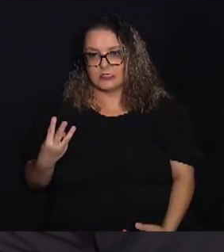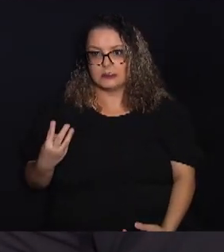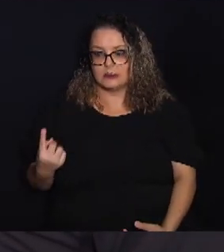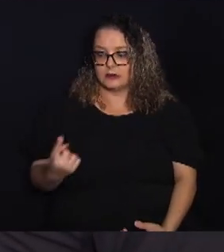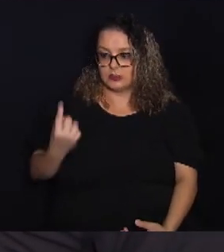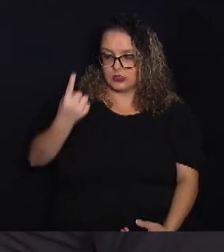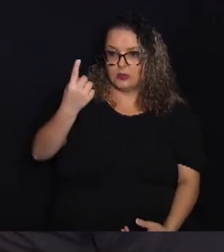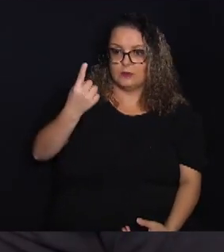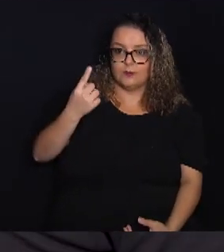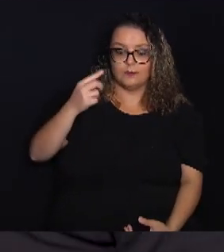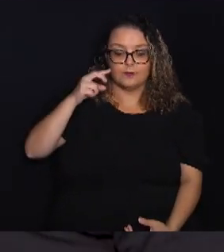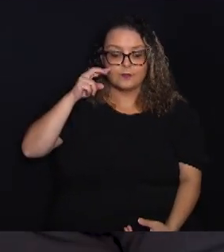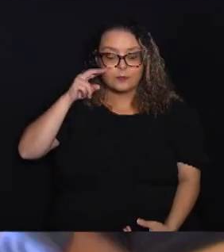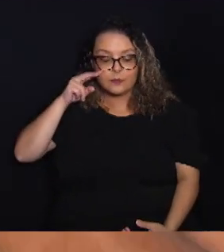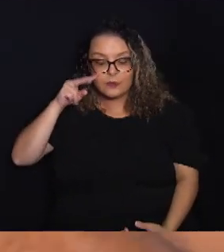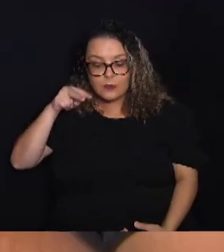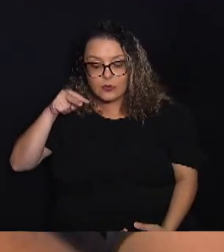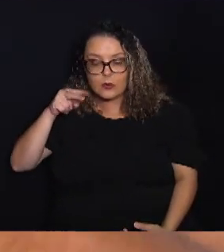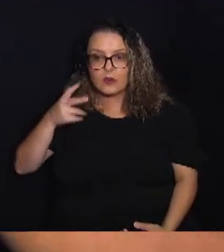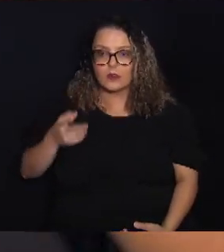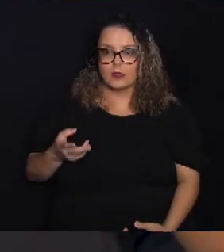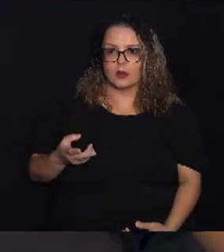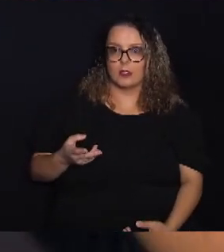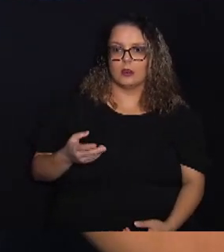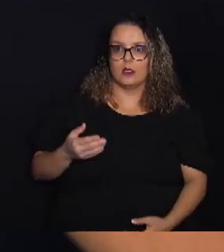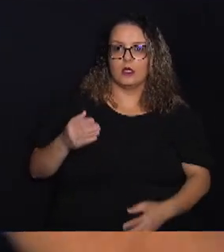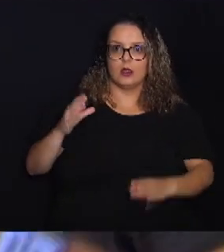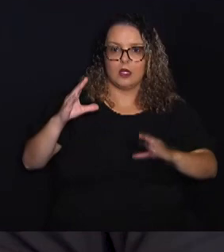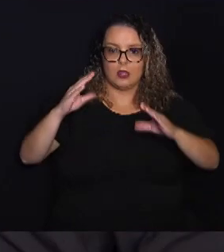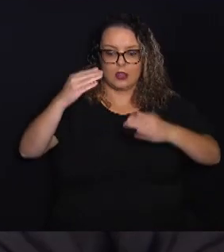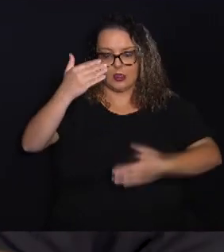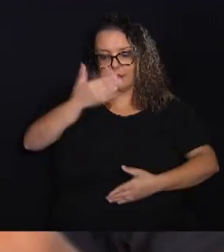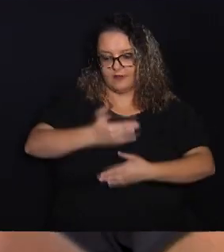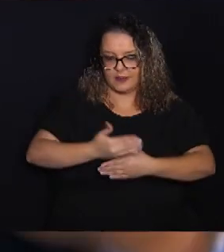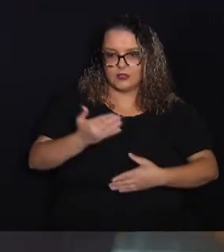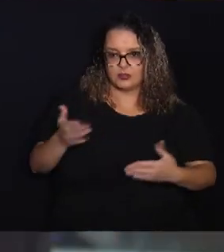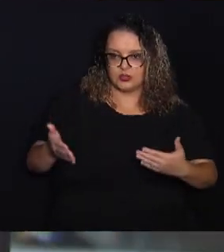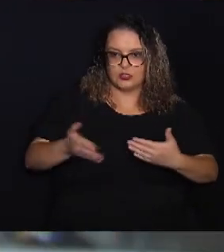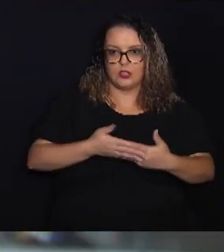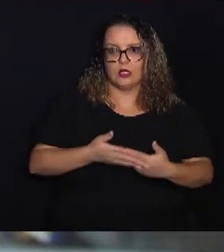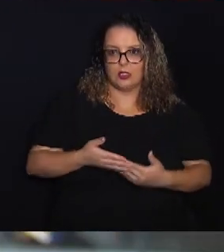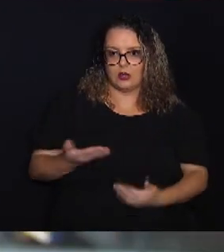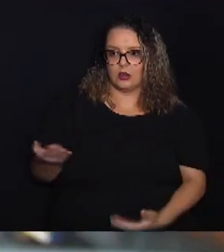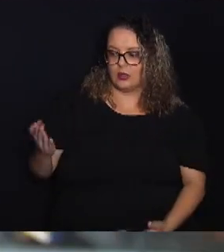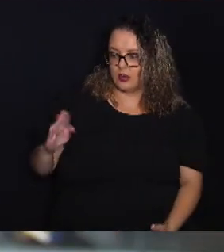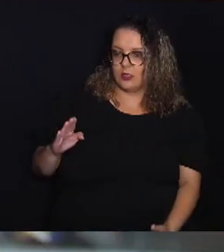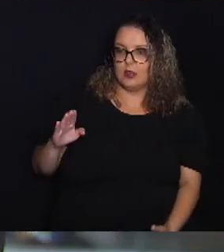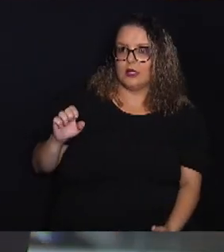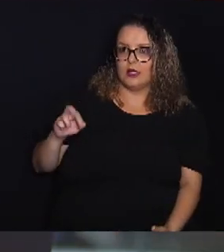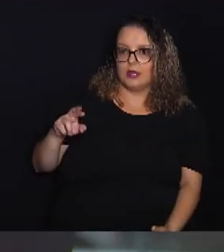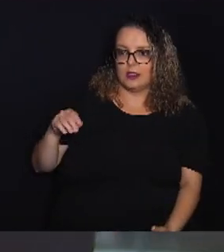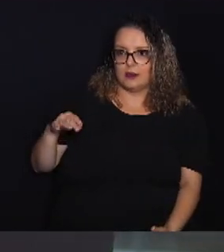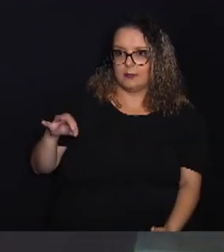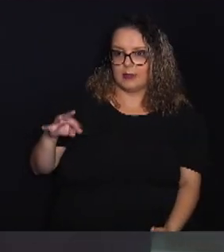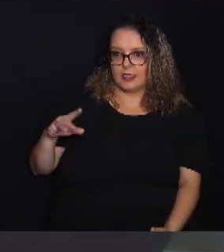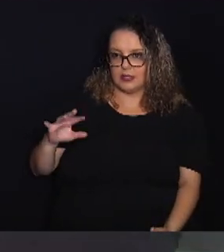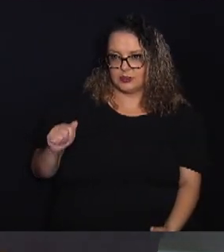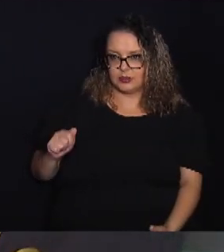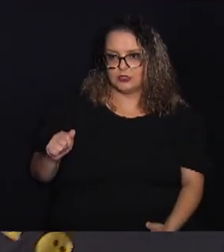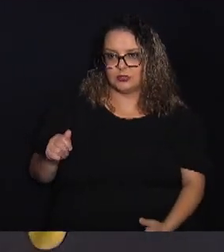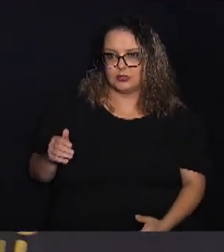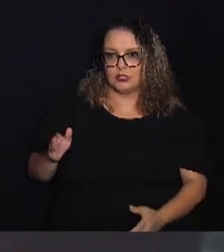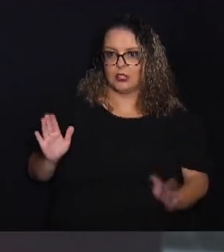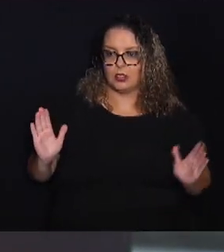2,13 de altura. Então o pessoal via esse jogo por cima. Ela é inteiramente fechada, uma porta exatamente